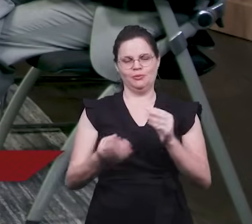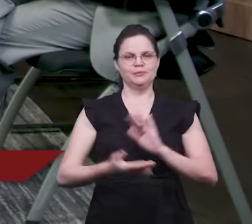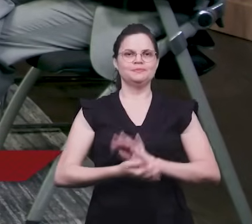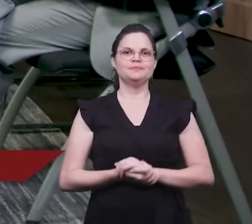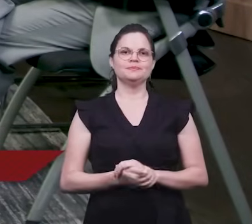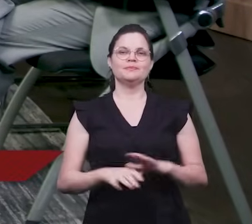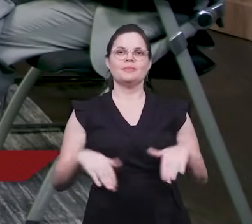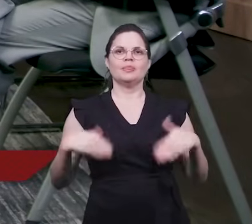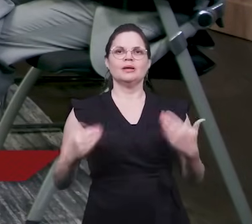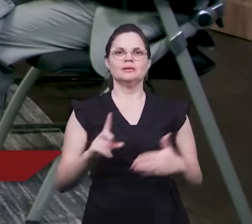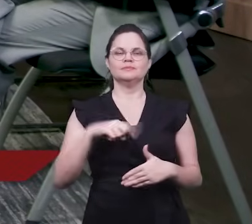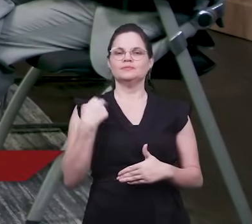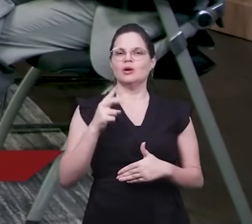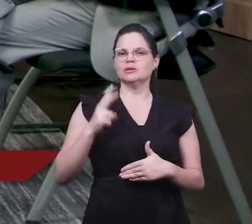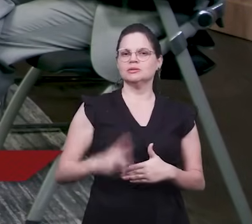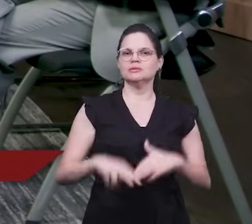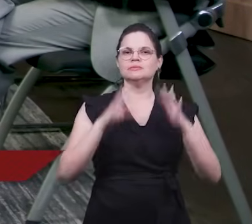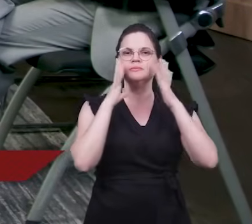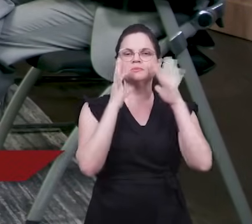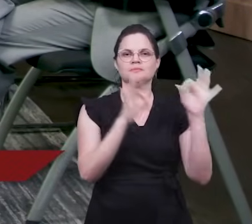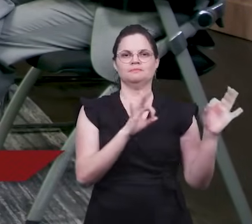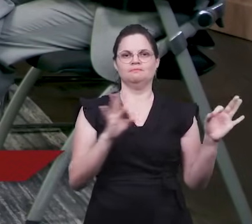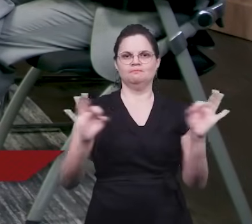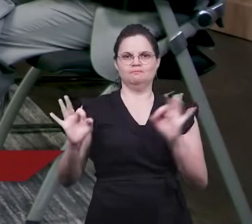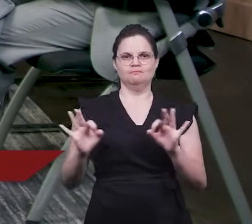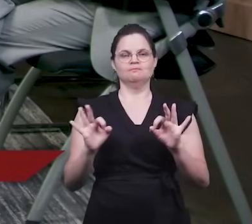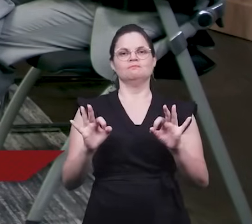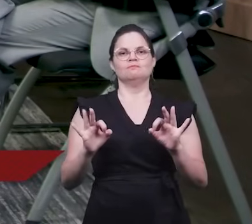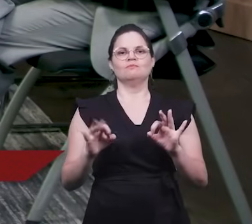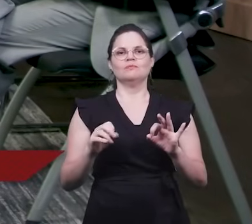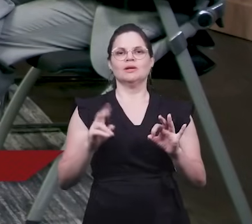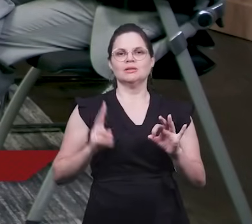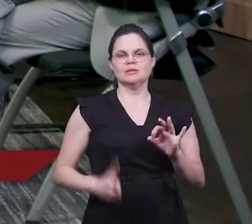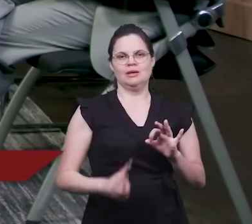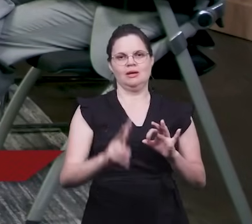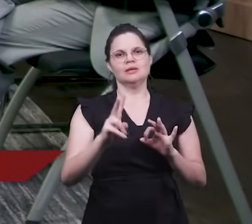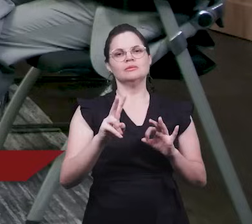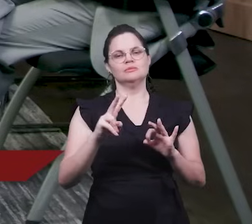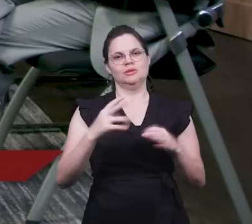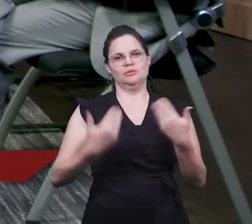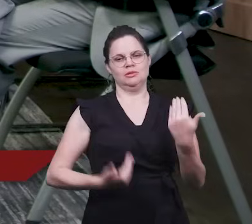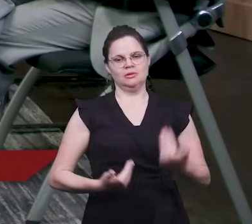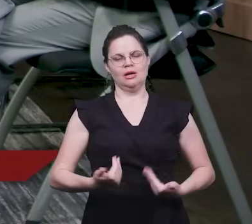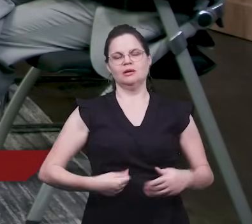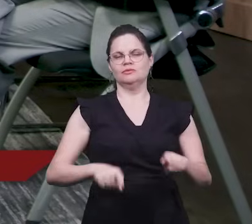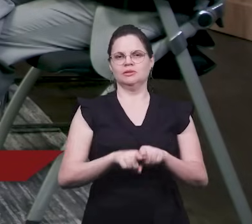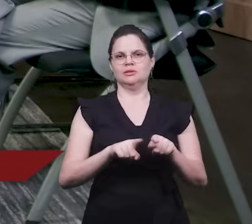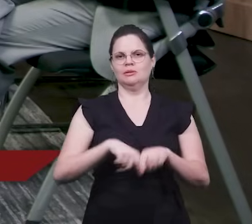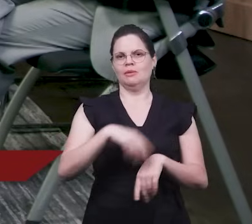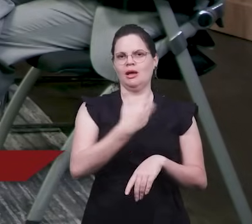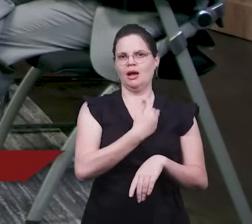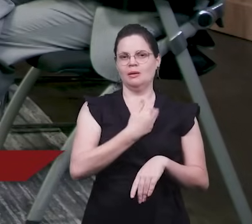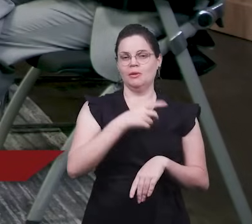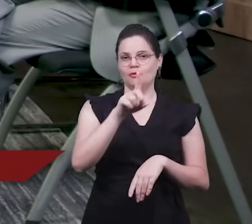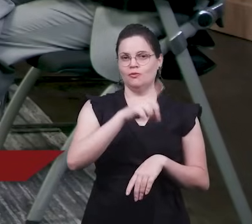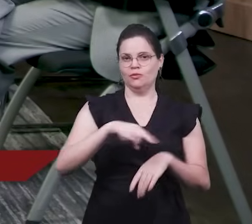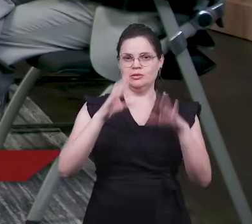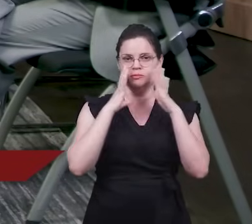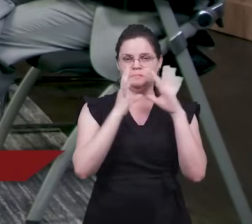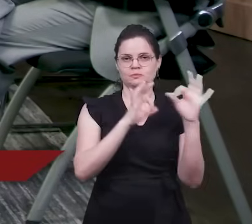Nós temos acompanhado, os nossos irmãos e nossos amigos,